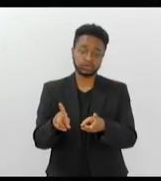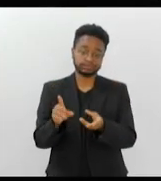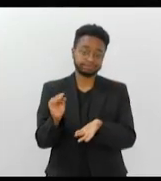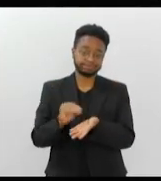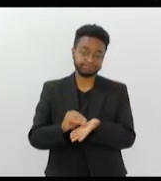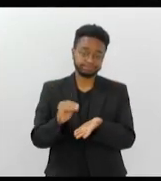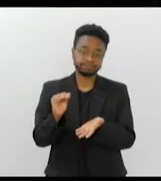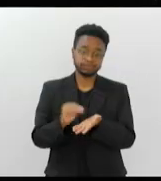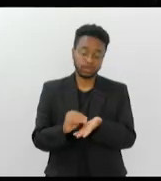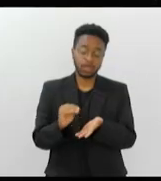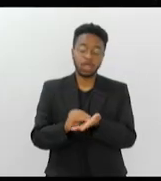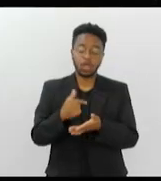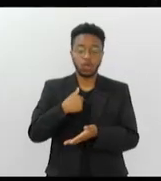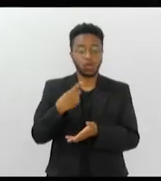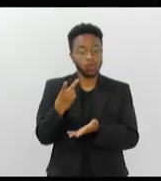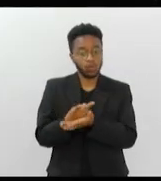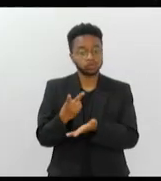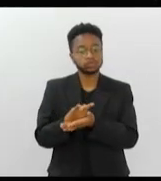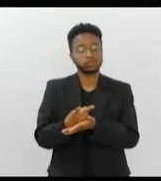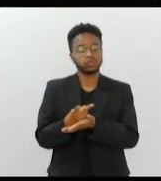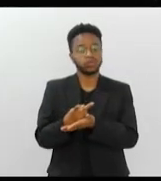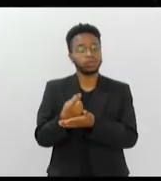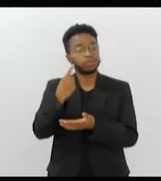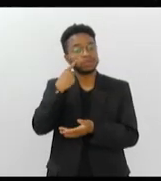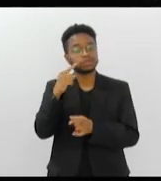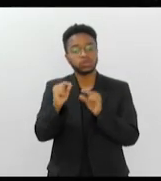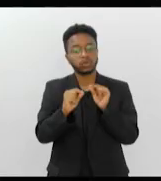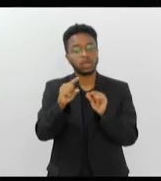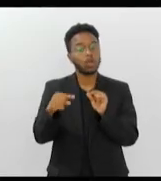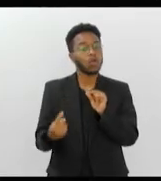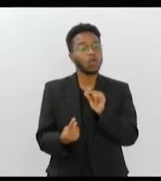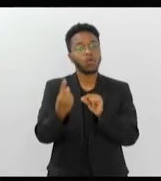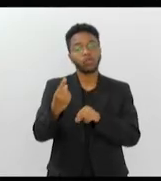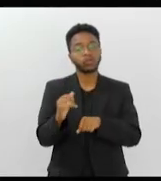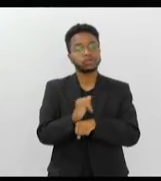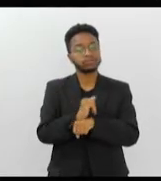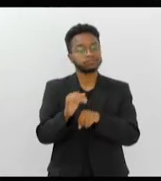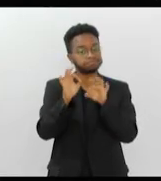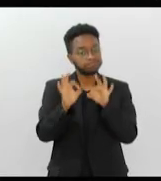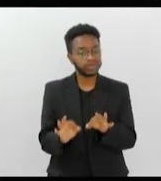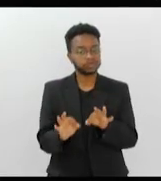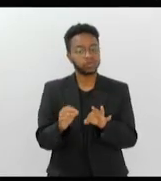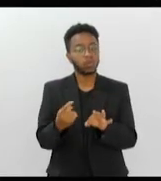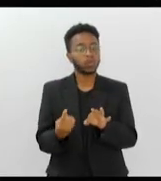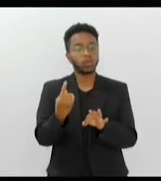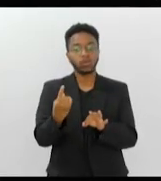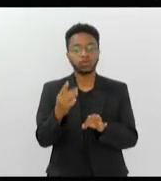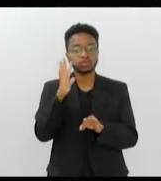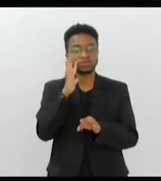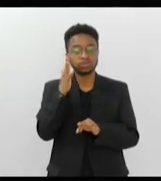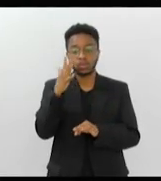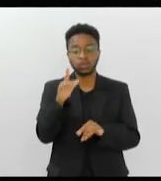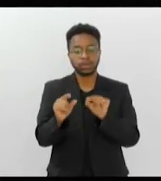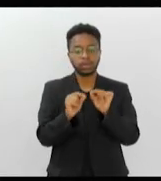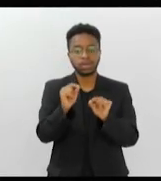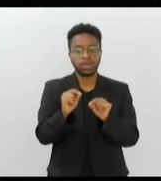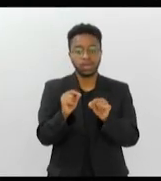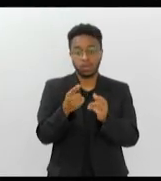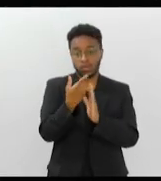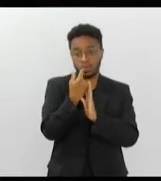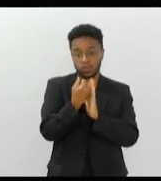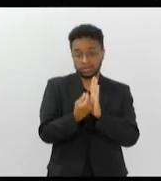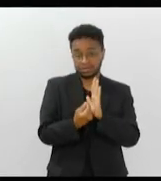Eu ainda continuo a achar que o único caminho real é que o orçamento